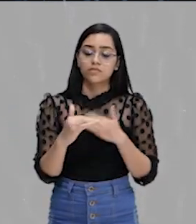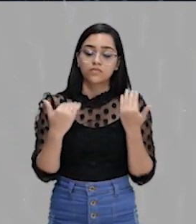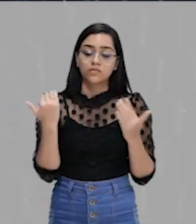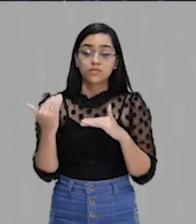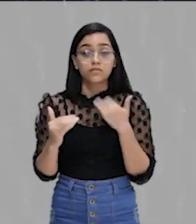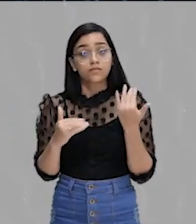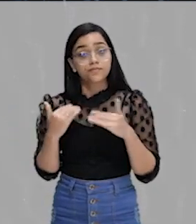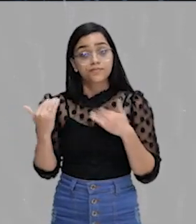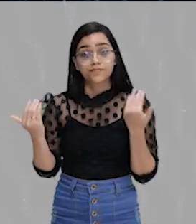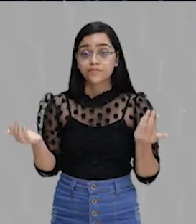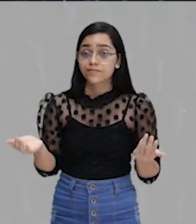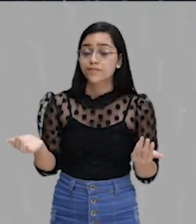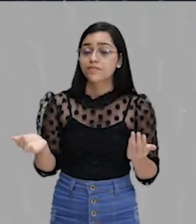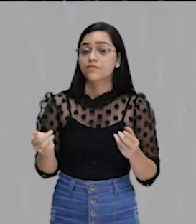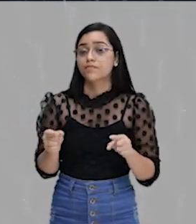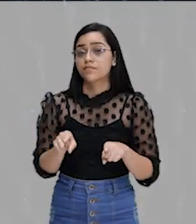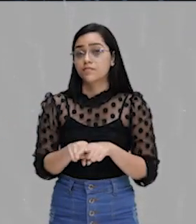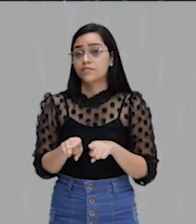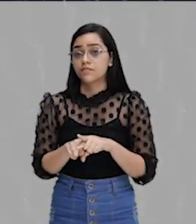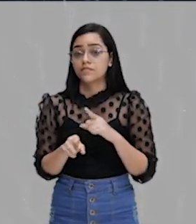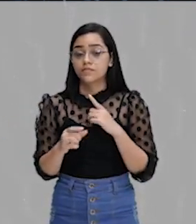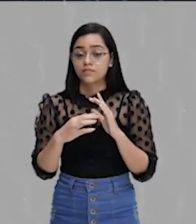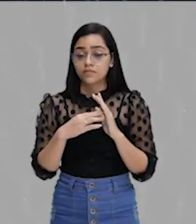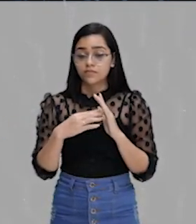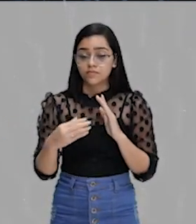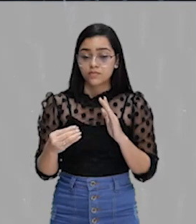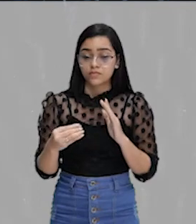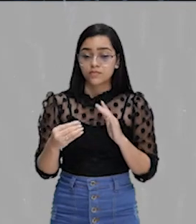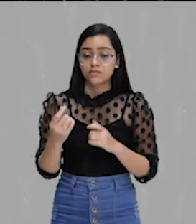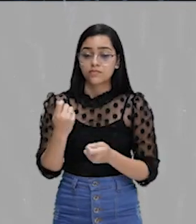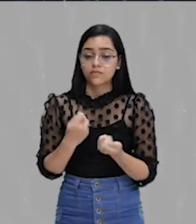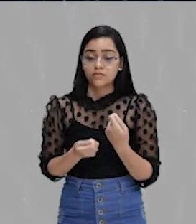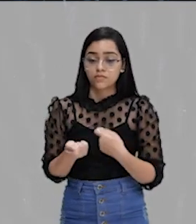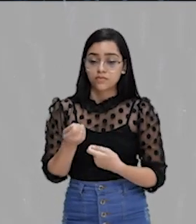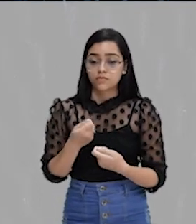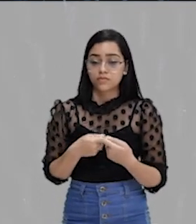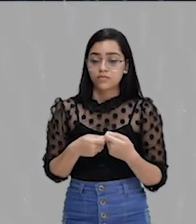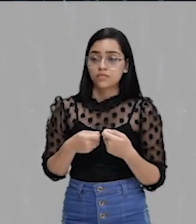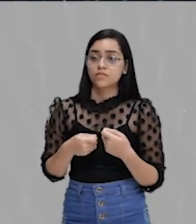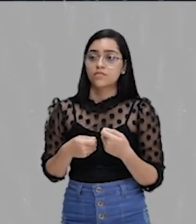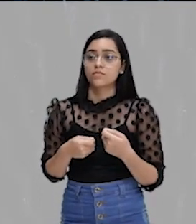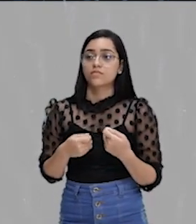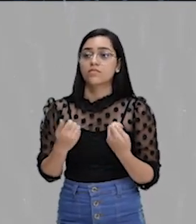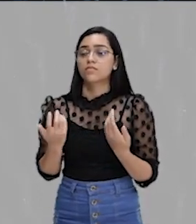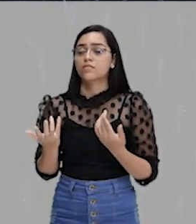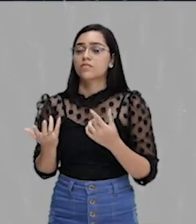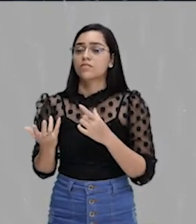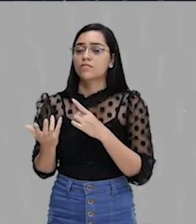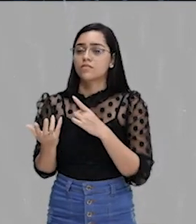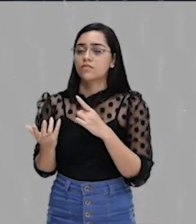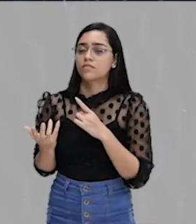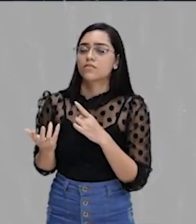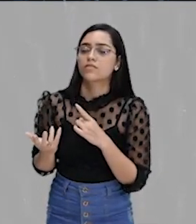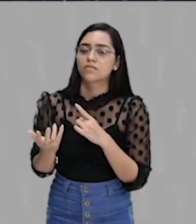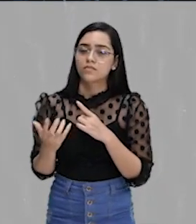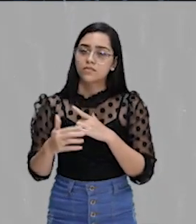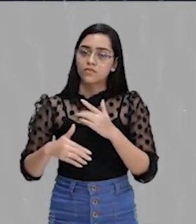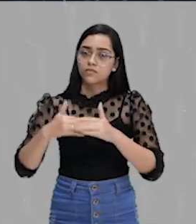assassinatos, onde nós teremos modelos econômicos comprometidos com uma linha